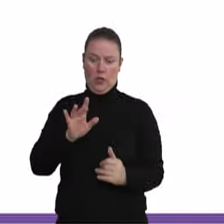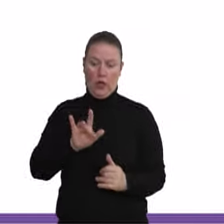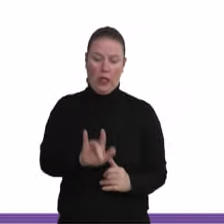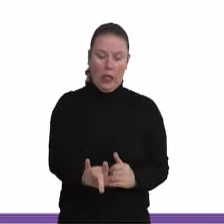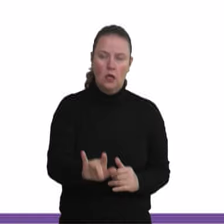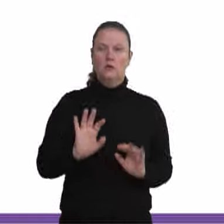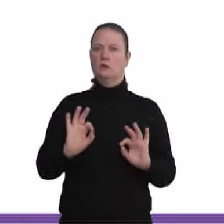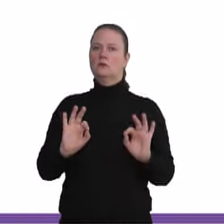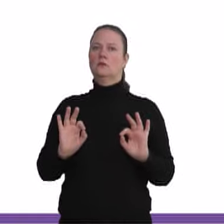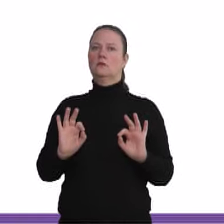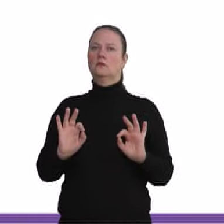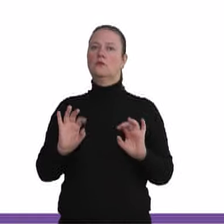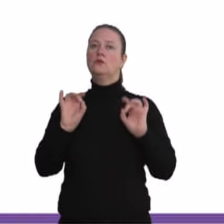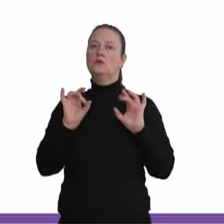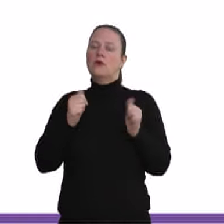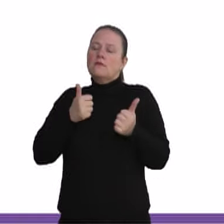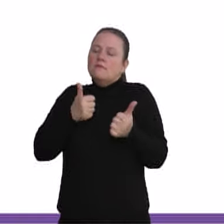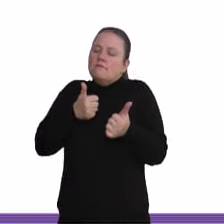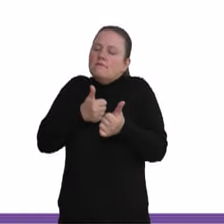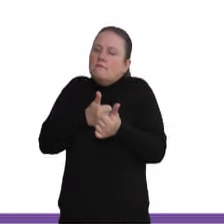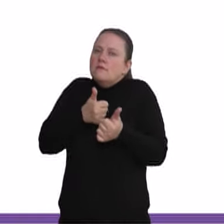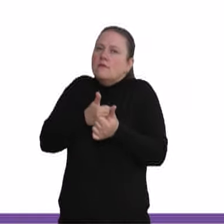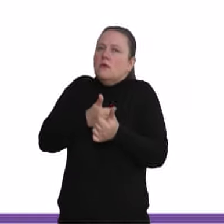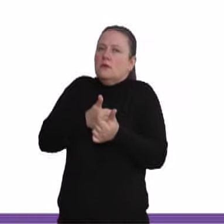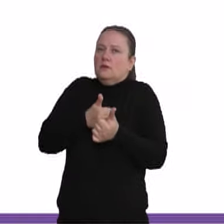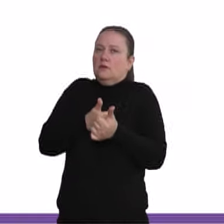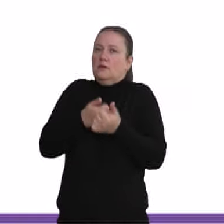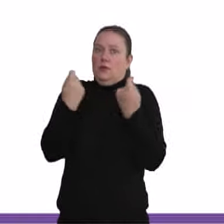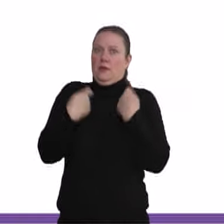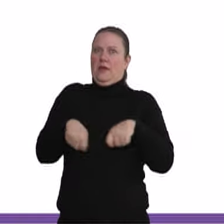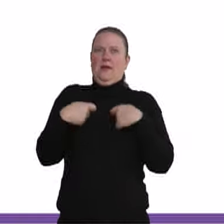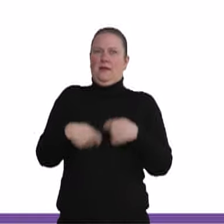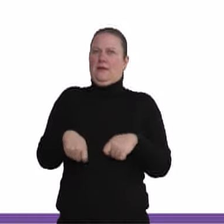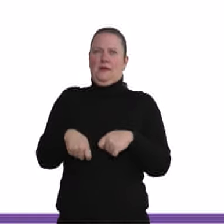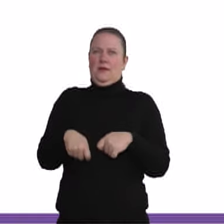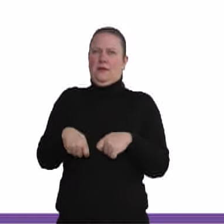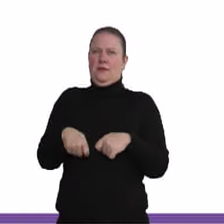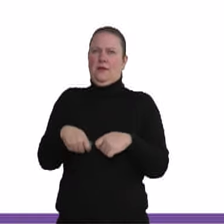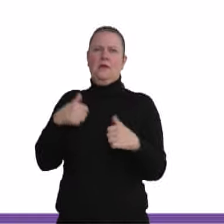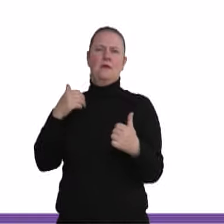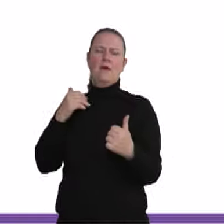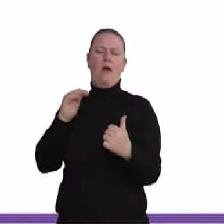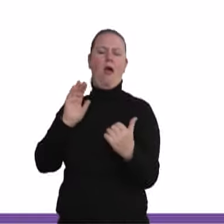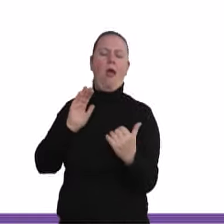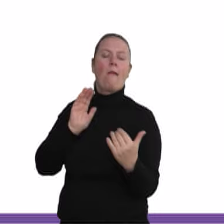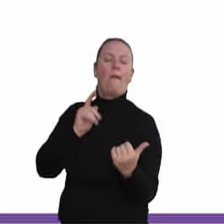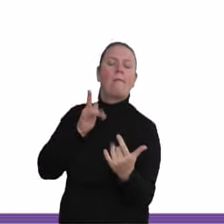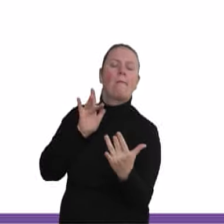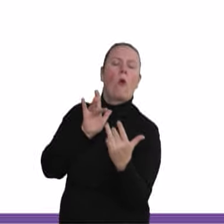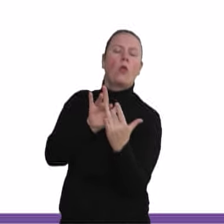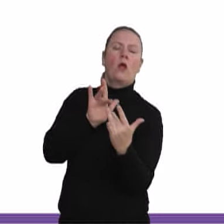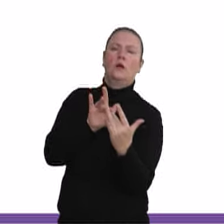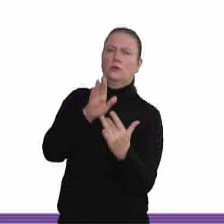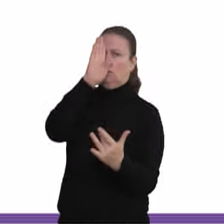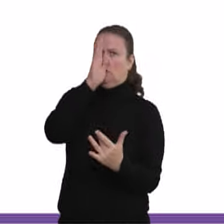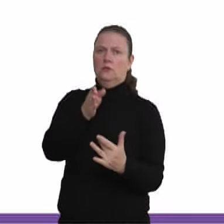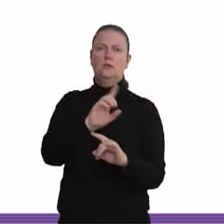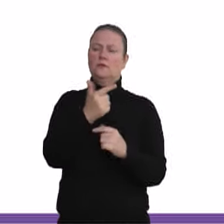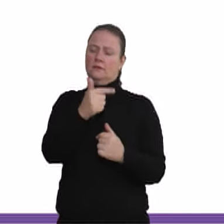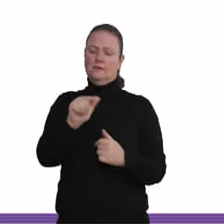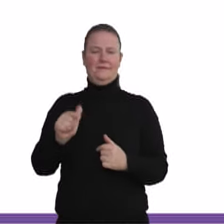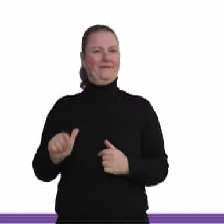mãos. Você pode ter uma certa proximidade, não existe a necessidade do contato físico. Então isso é uma caracterização que temos ali,